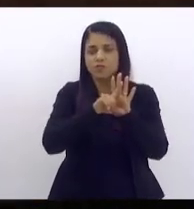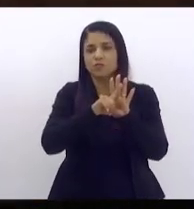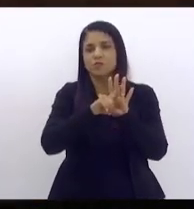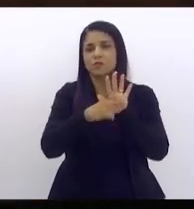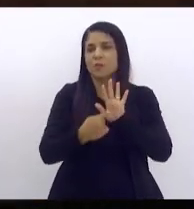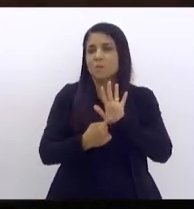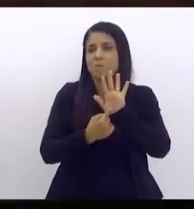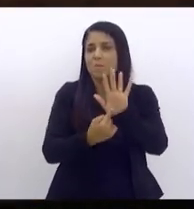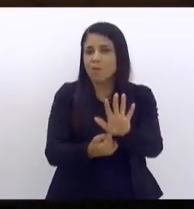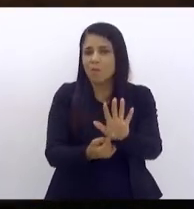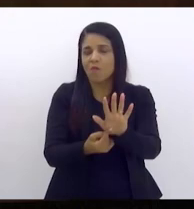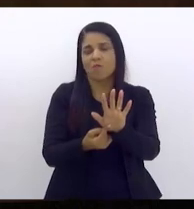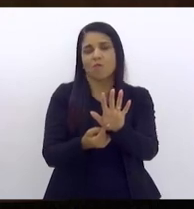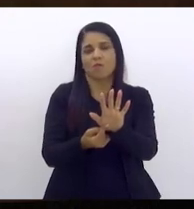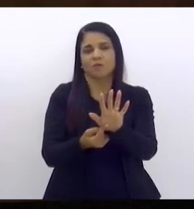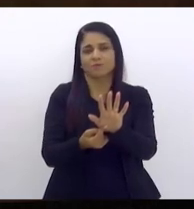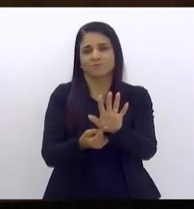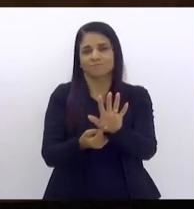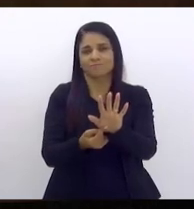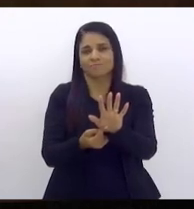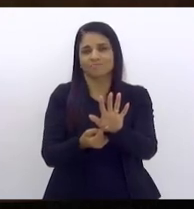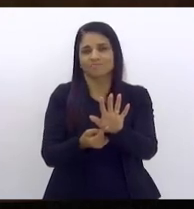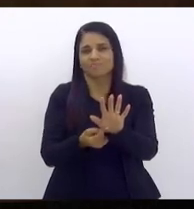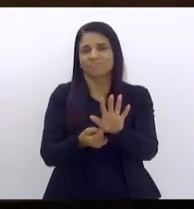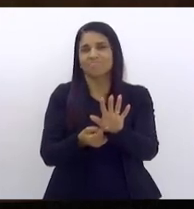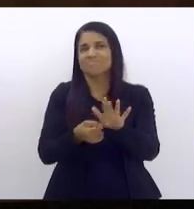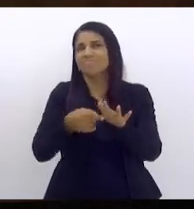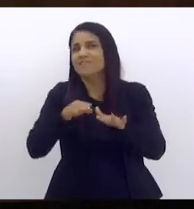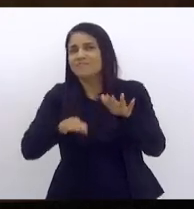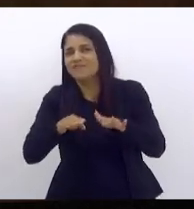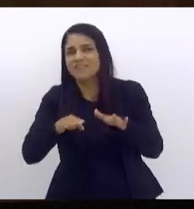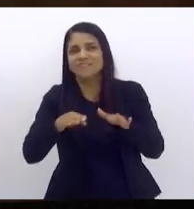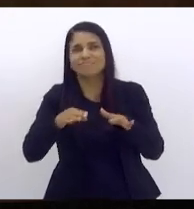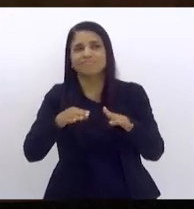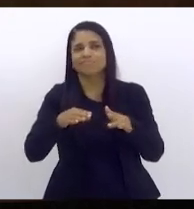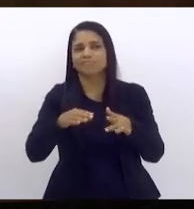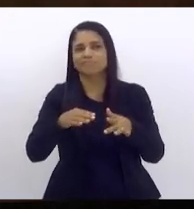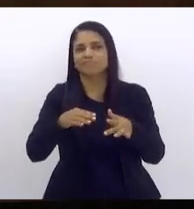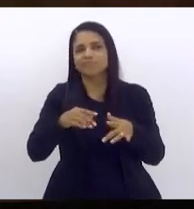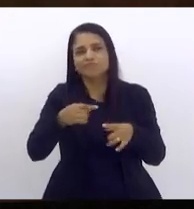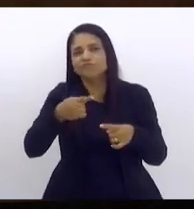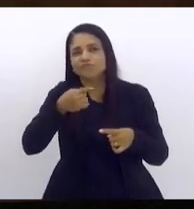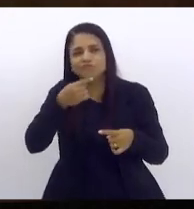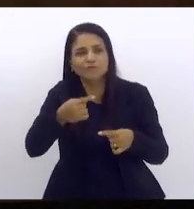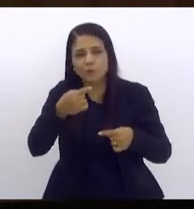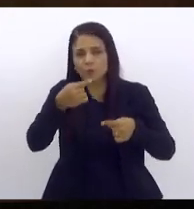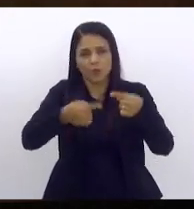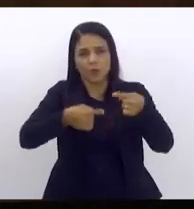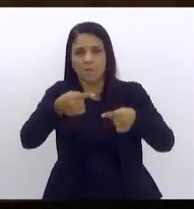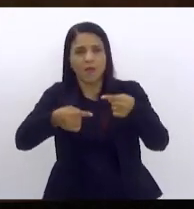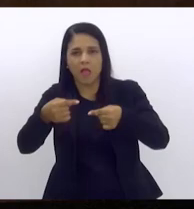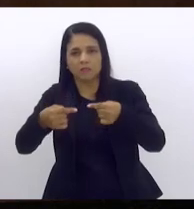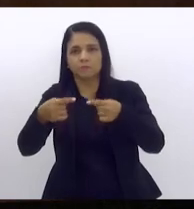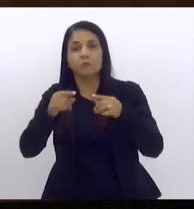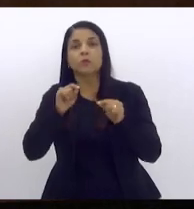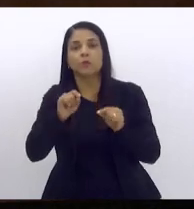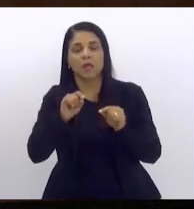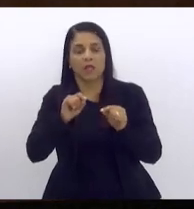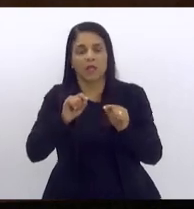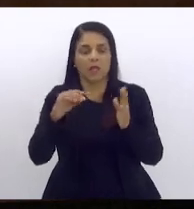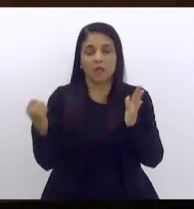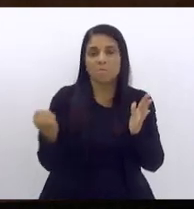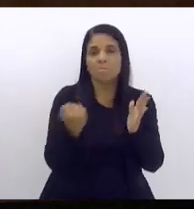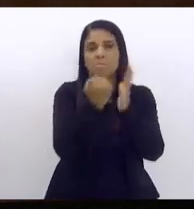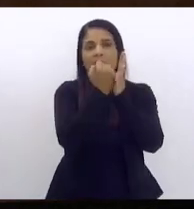que muitas vezes a gente não debate, que são os impactos nas famílias, os impactos nas mulheres, são